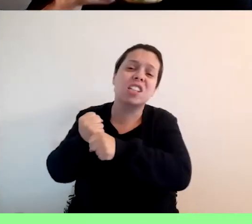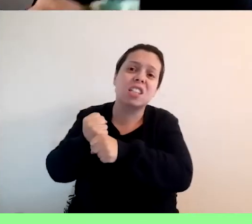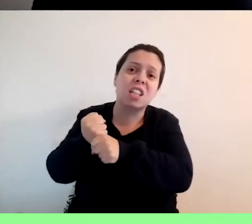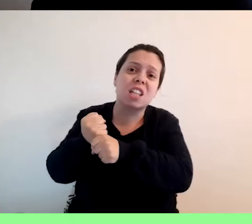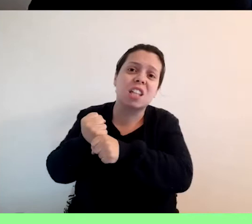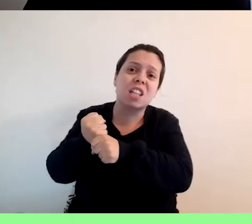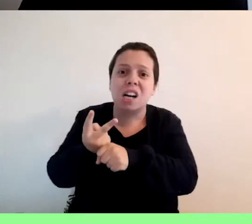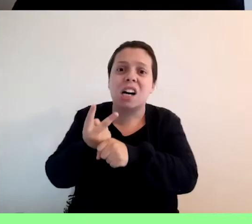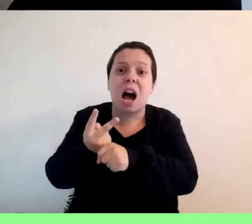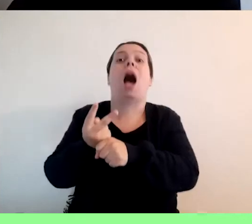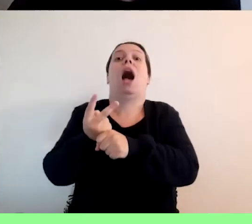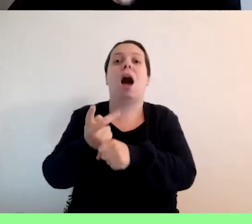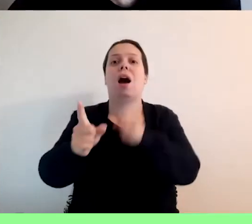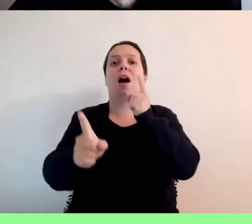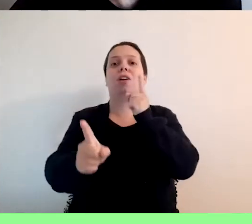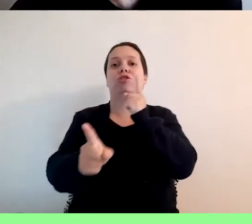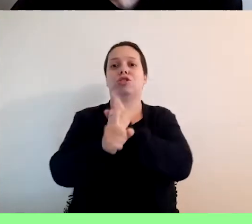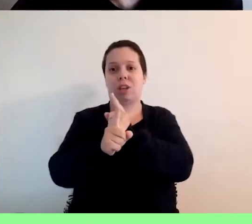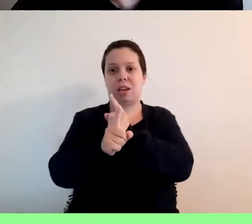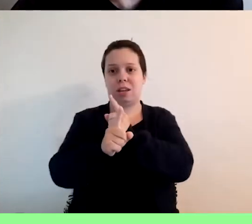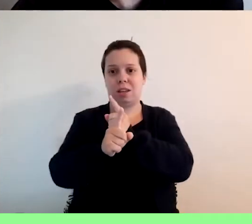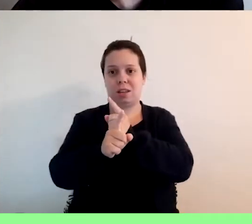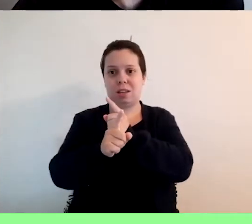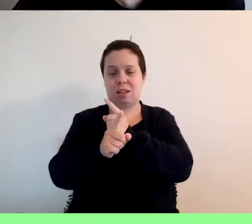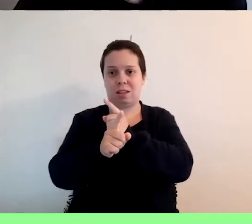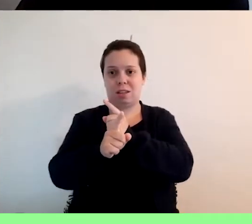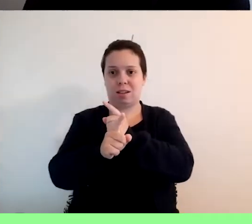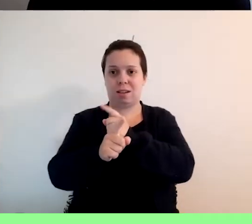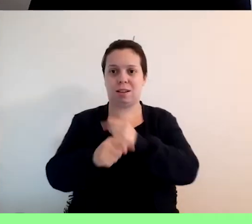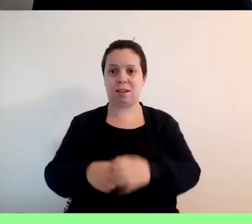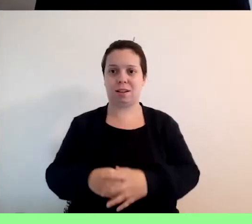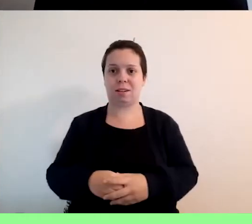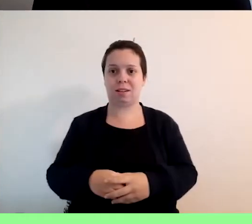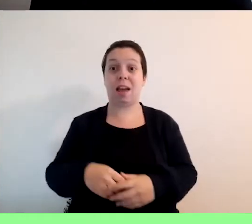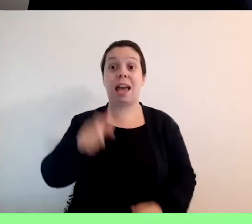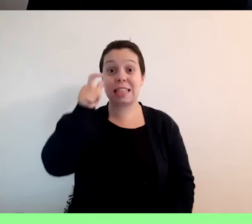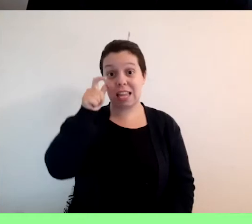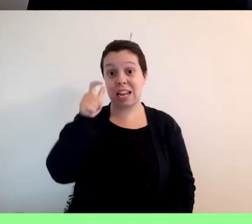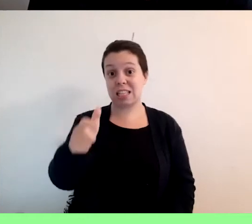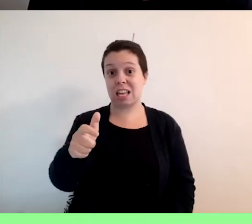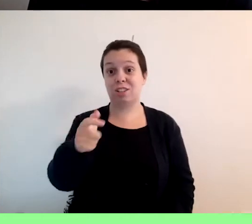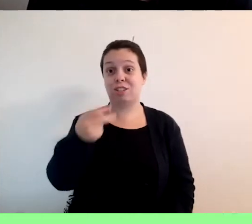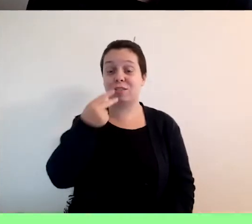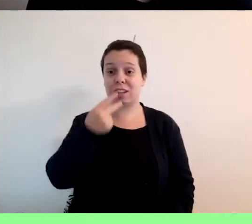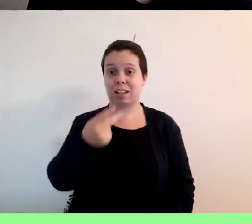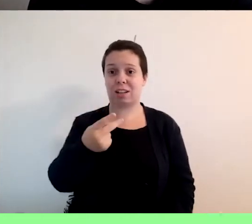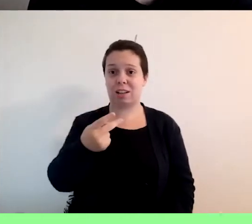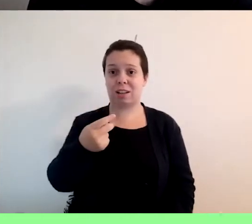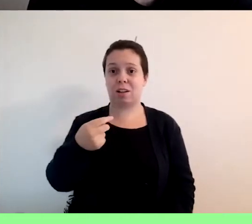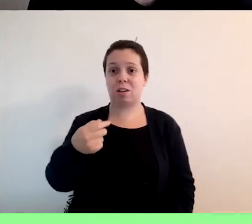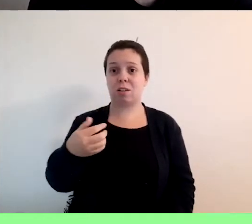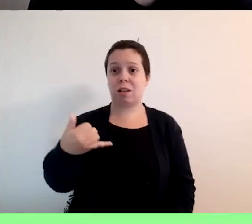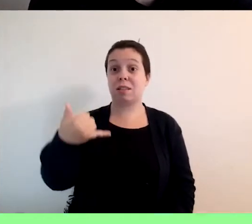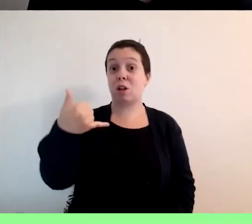realmente espelhasse a tela do... Aliás, é até interessante eu falar isso antes. Eu não uso o celular no